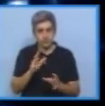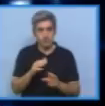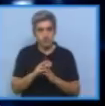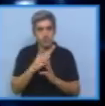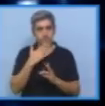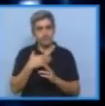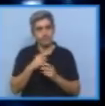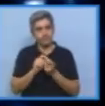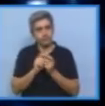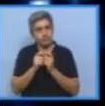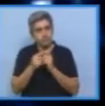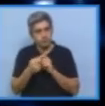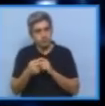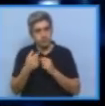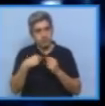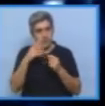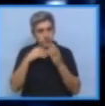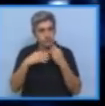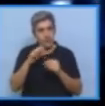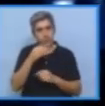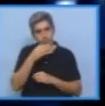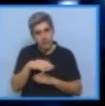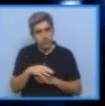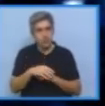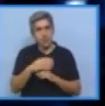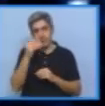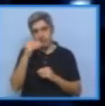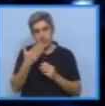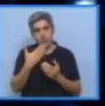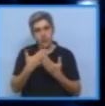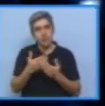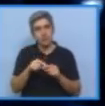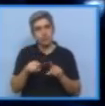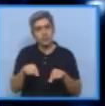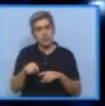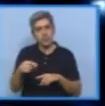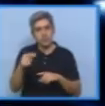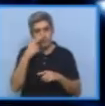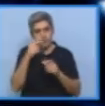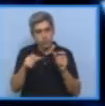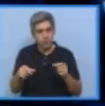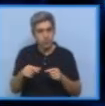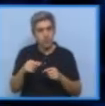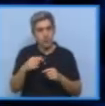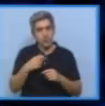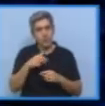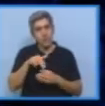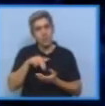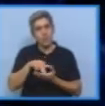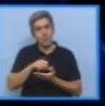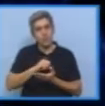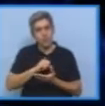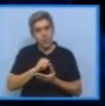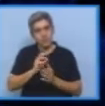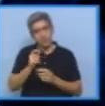nos molda, porque aprendemos a ser mais humildes, porque aprendemos a dar espaço ao outro, porque aprendemos a colocar-nos no nosso lugar. Eu acho que isso